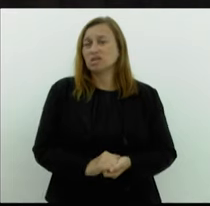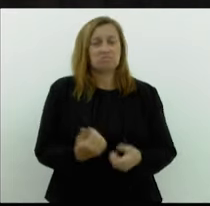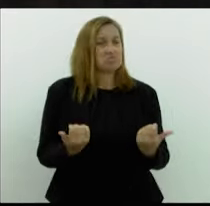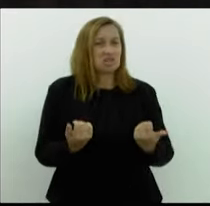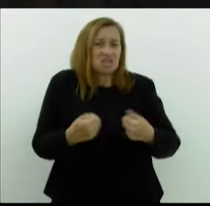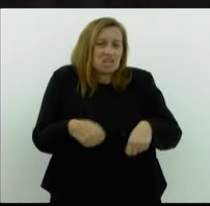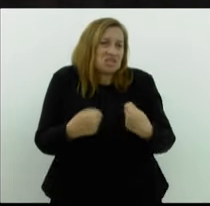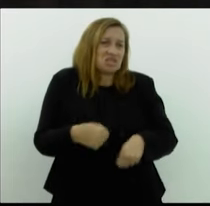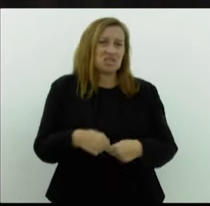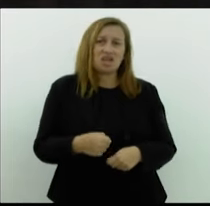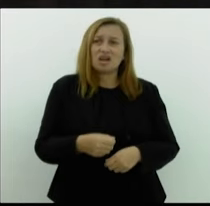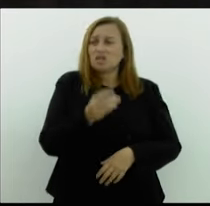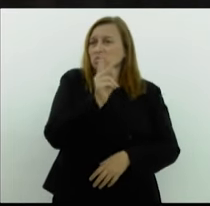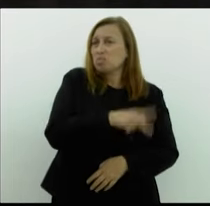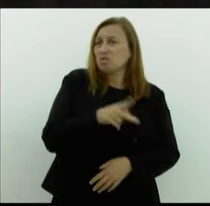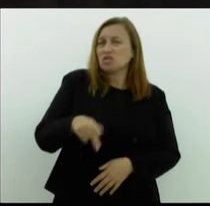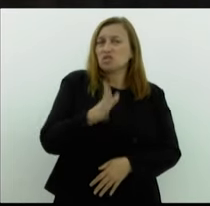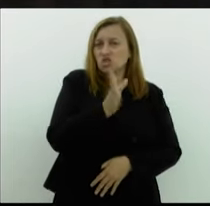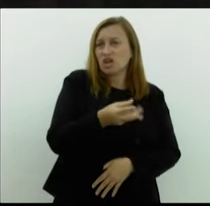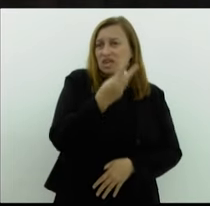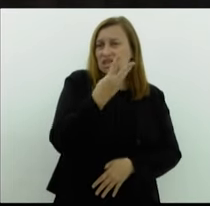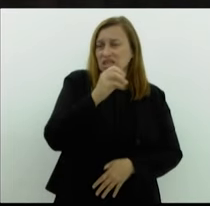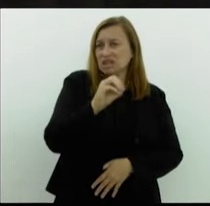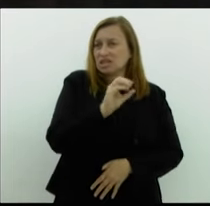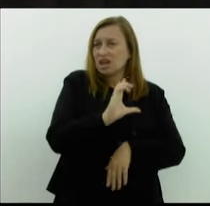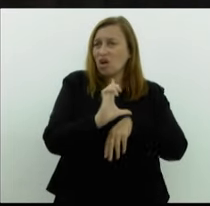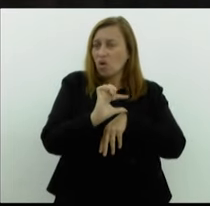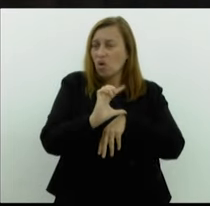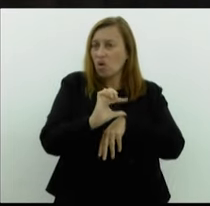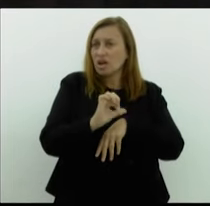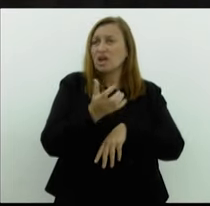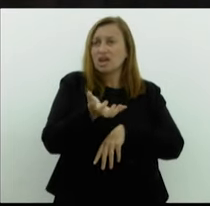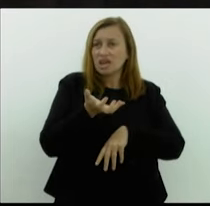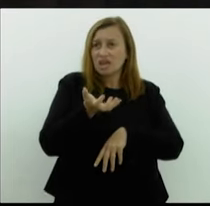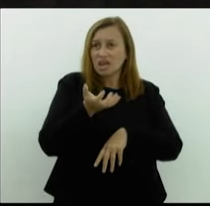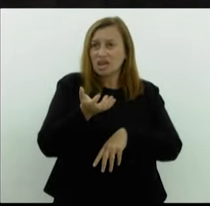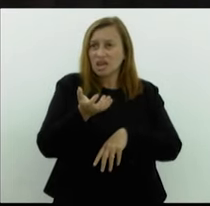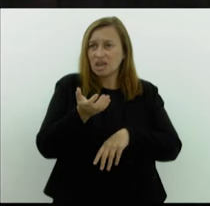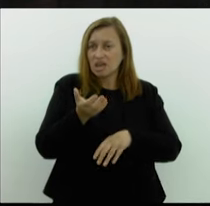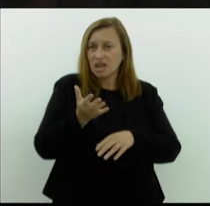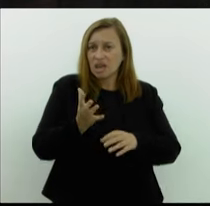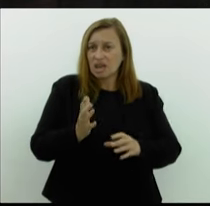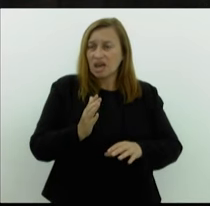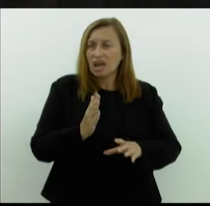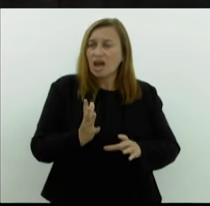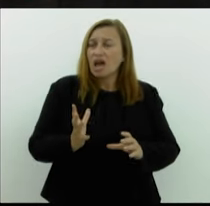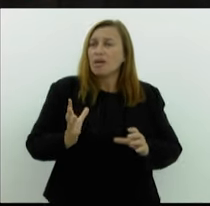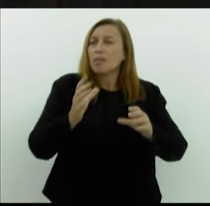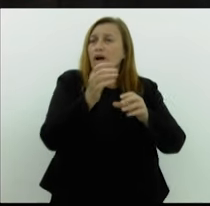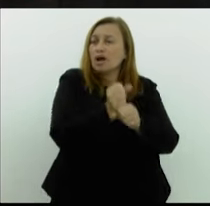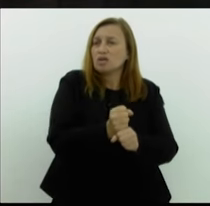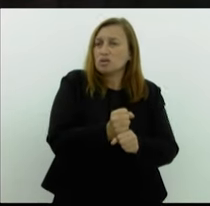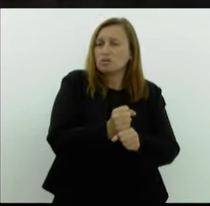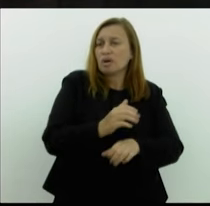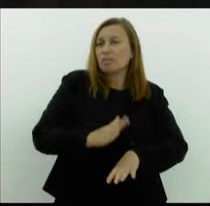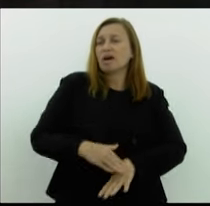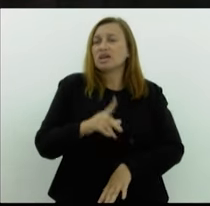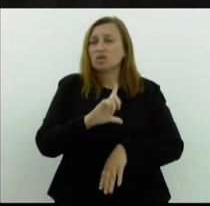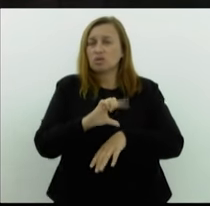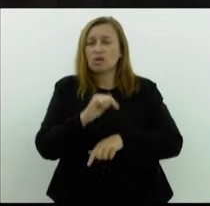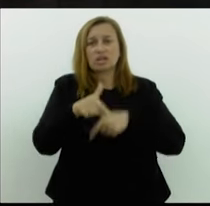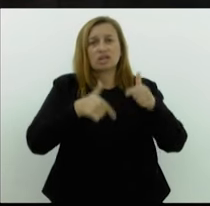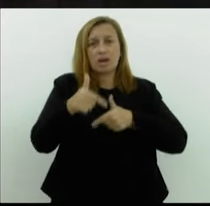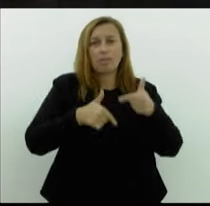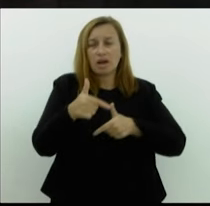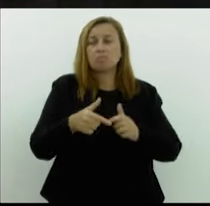já de 30 horas, se assim o desejar, passar a ter carga plena. Então, o projeto poderia